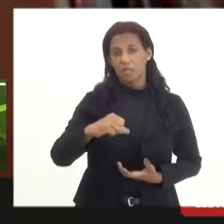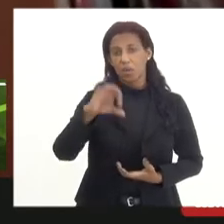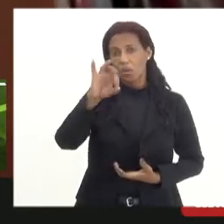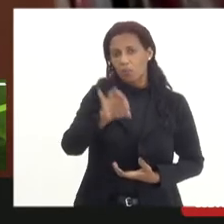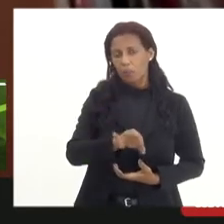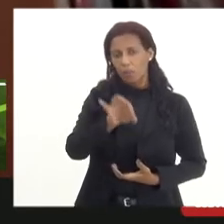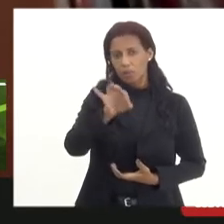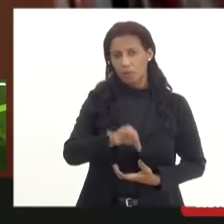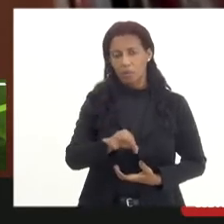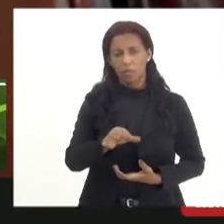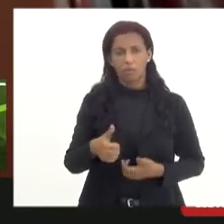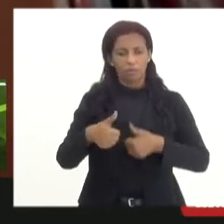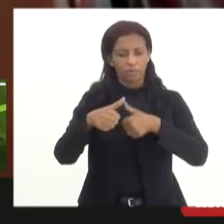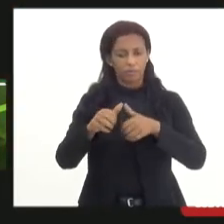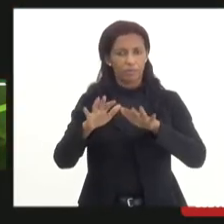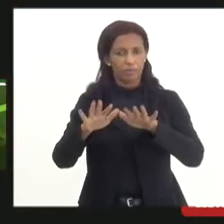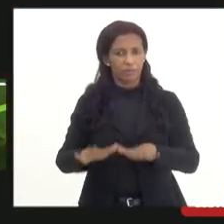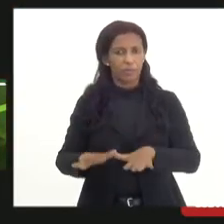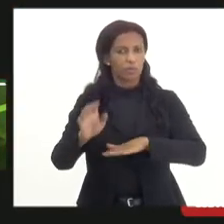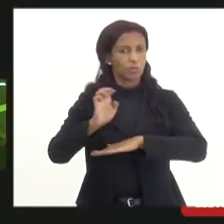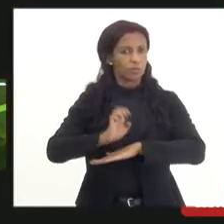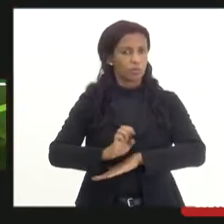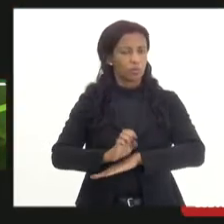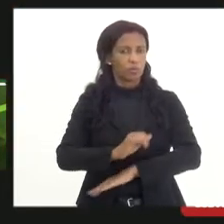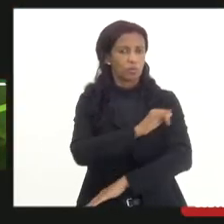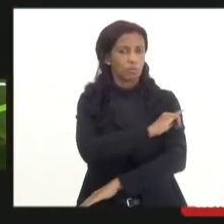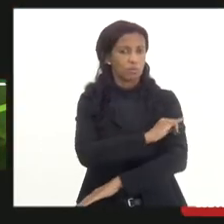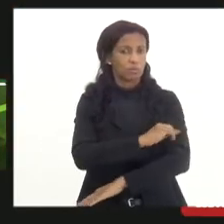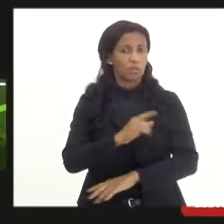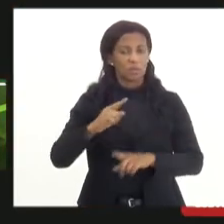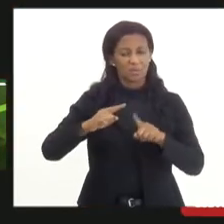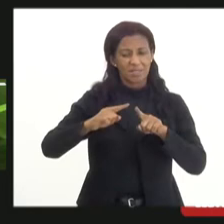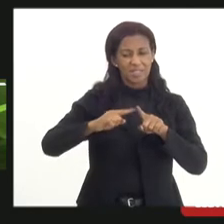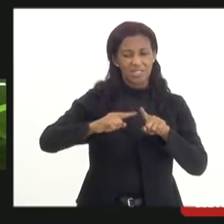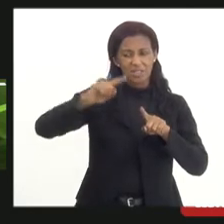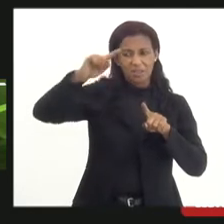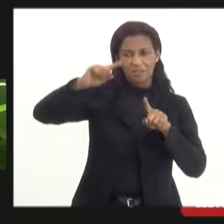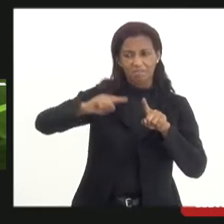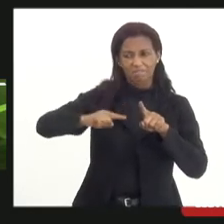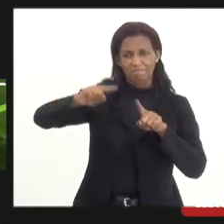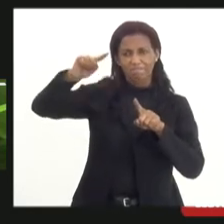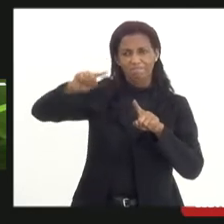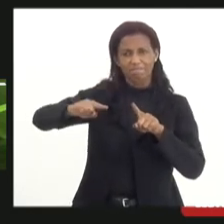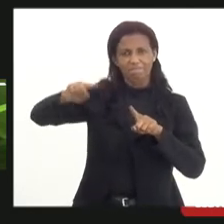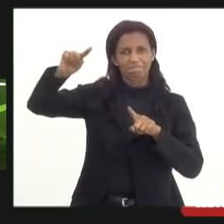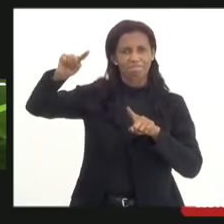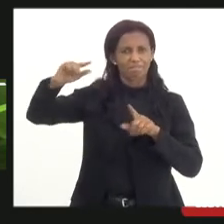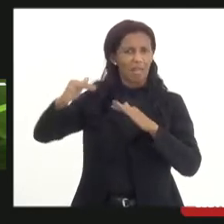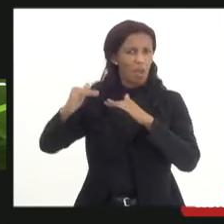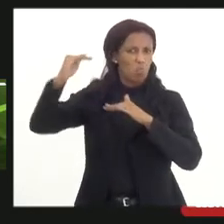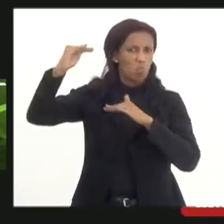19%, né, ficariam no estado do Rio de Janeiro. Então, esse índice aumentou um pouquinho, foi isso que o senhor falou.